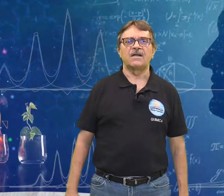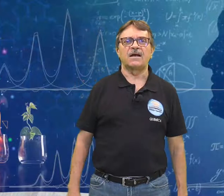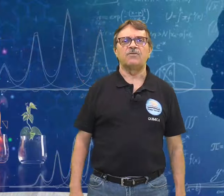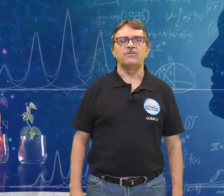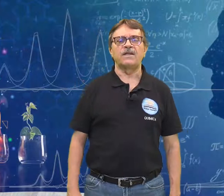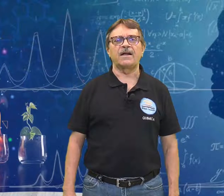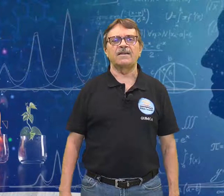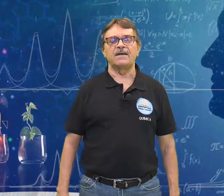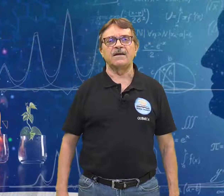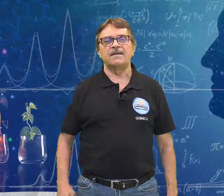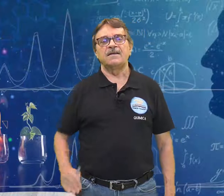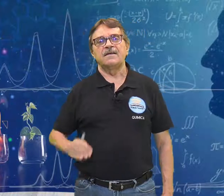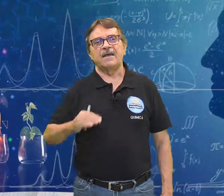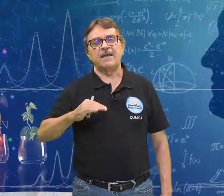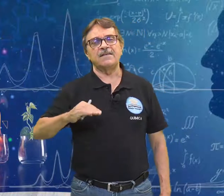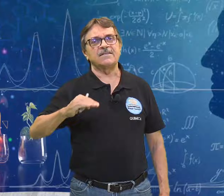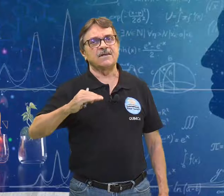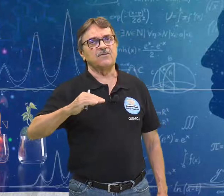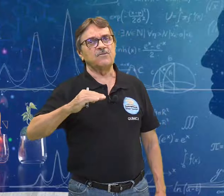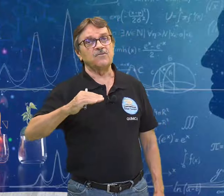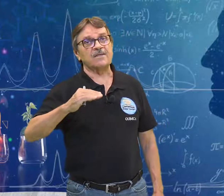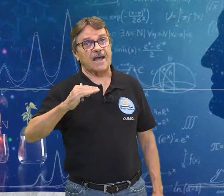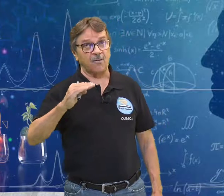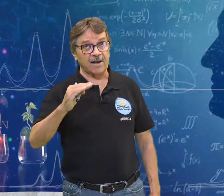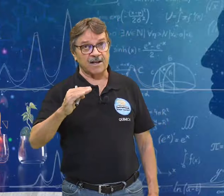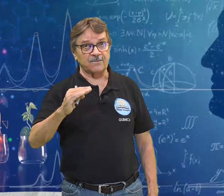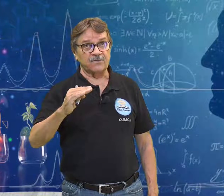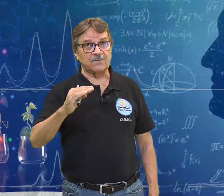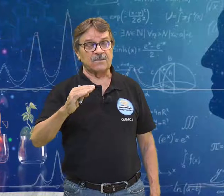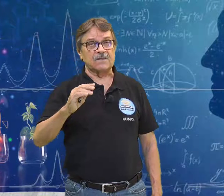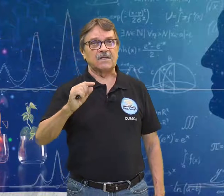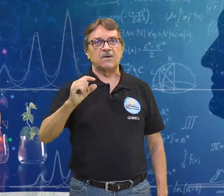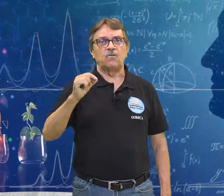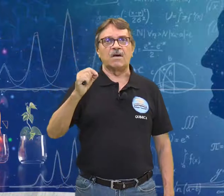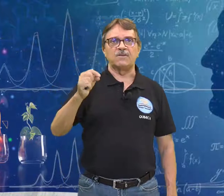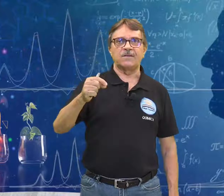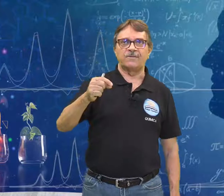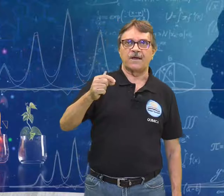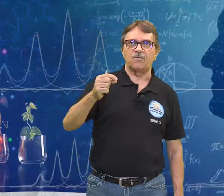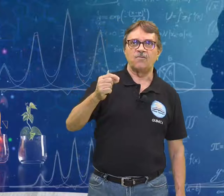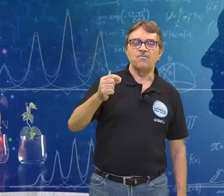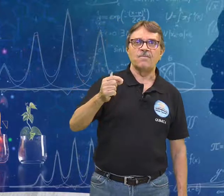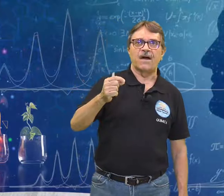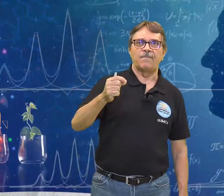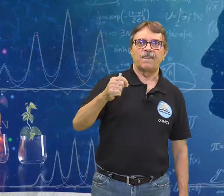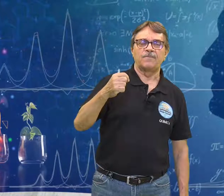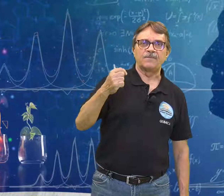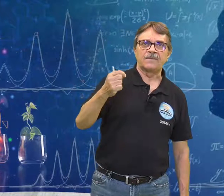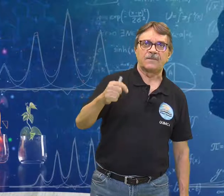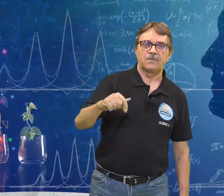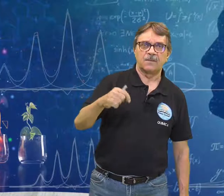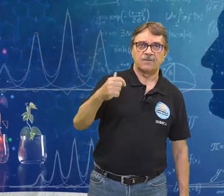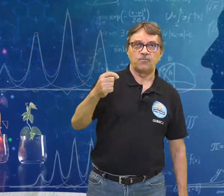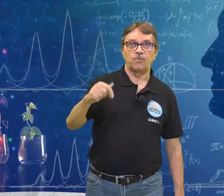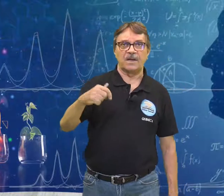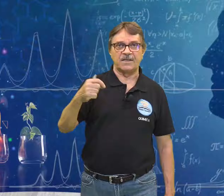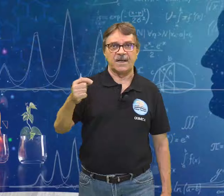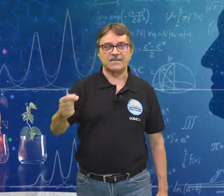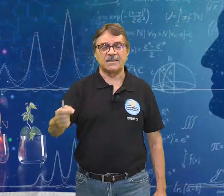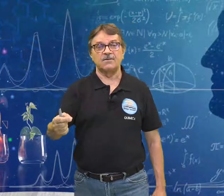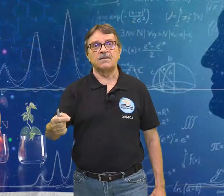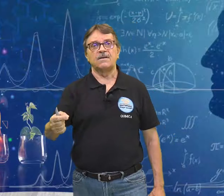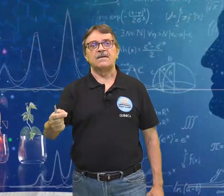átomos de carbono na cadeia, eles são os alcanos. Quando tiveram uma